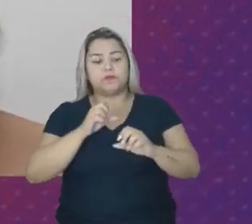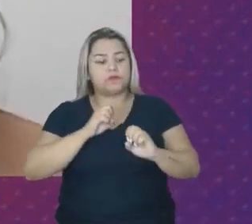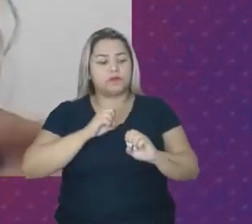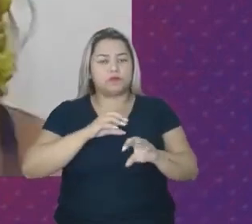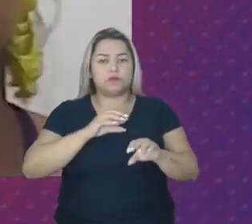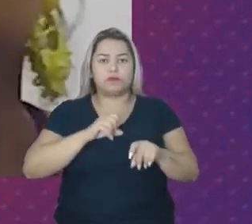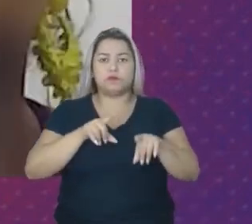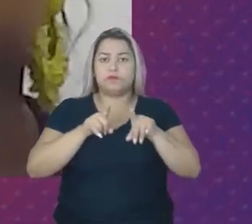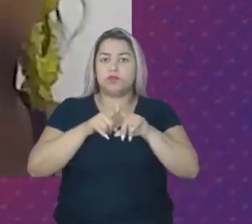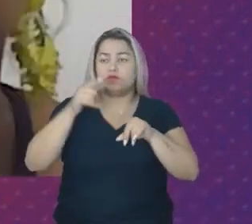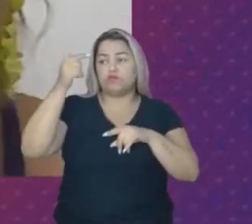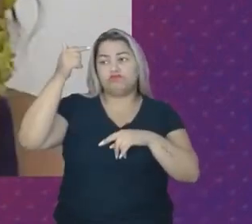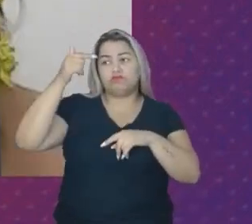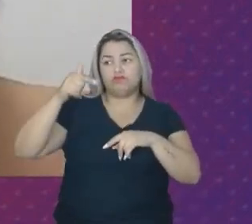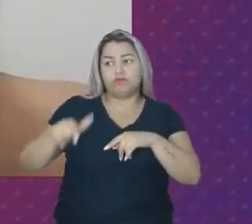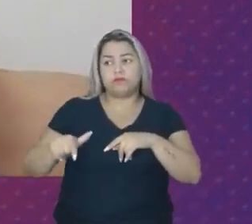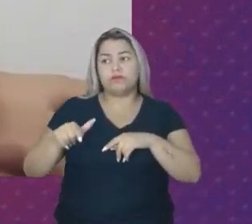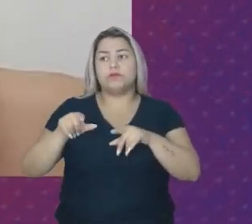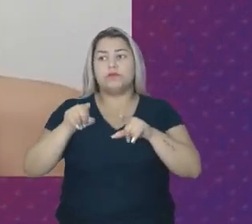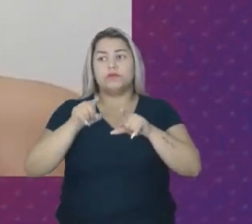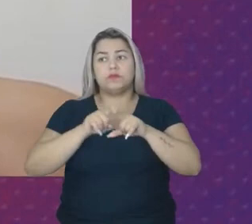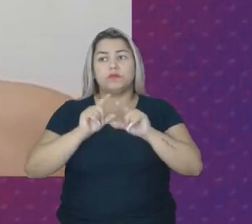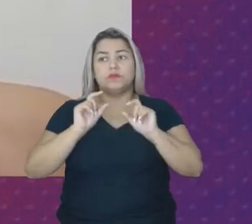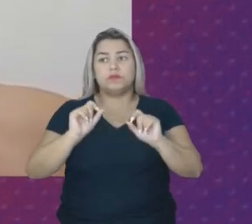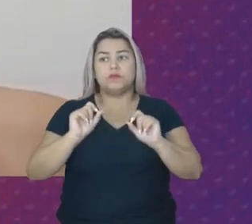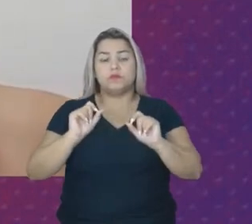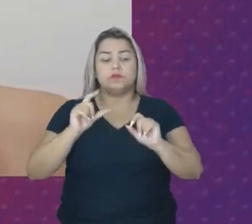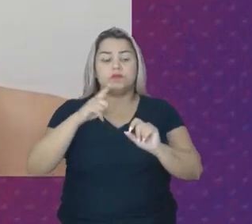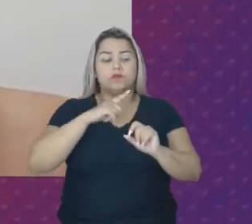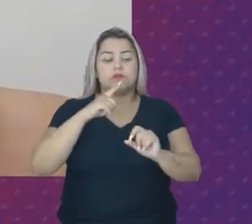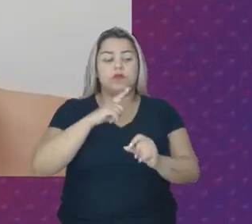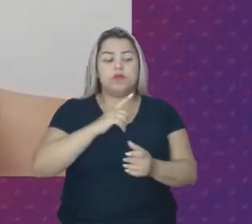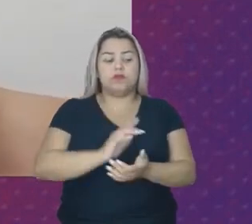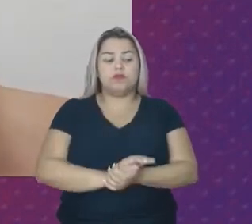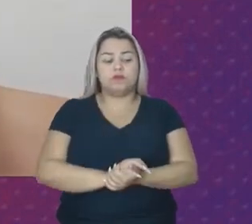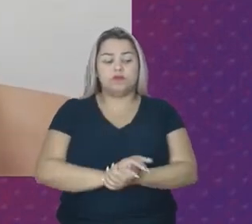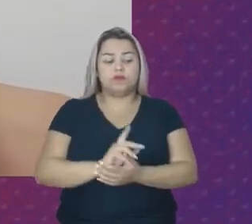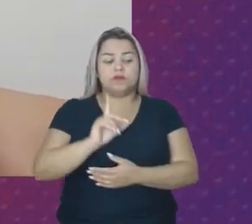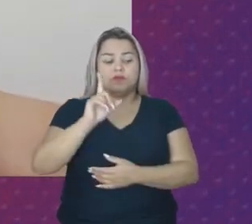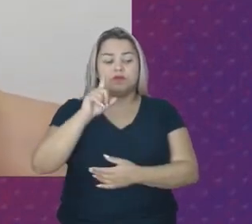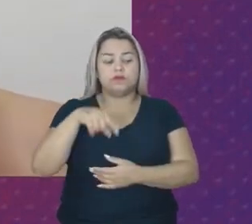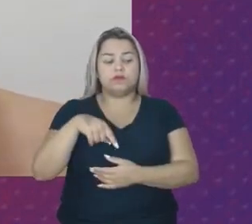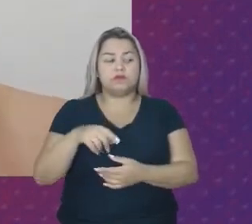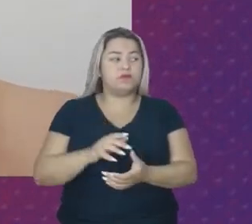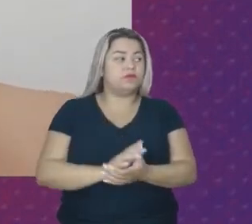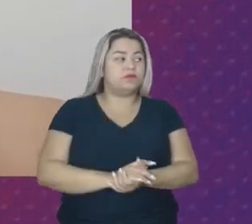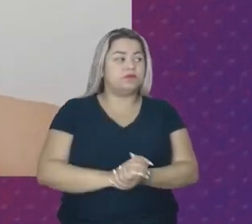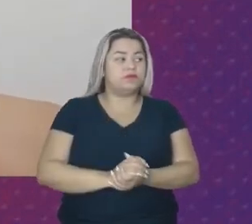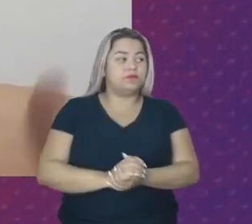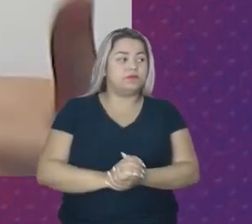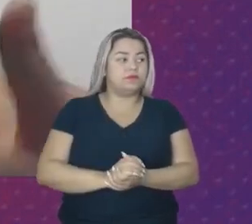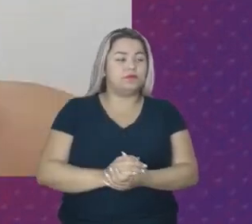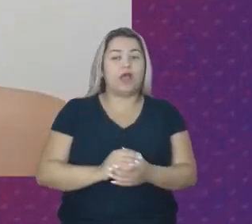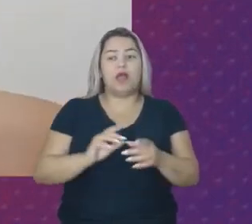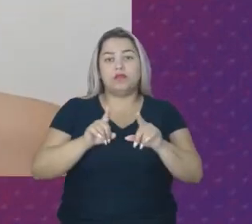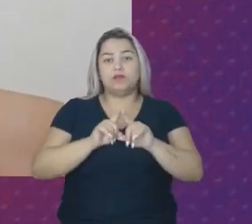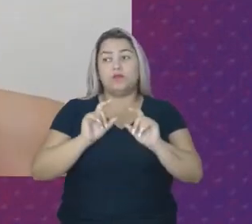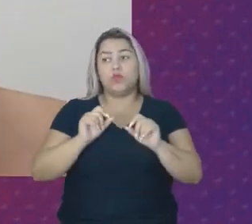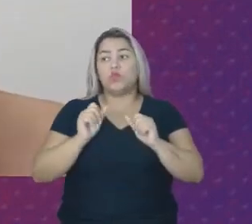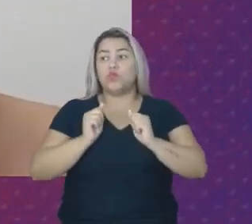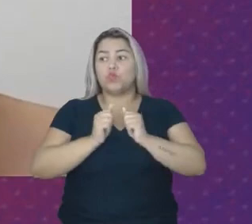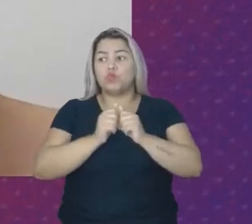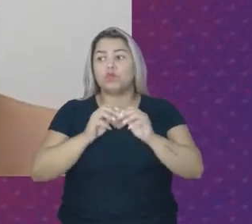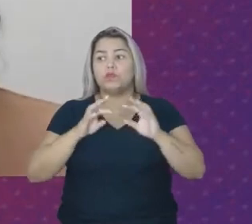novamente. Esses arquétipos, eles podem e devem ser construídos não apenas por um, mas por um